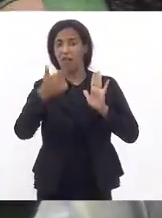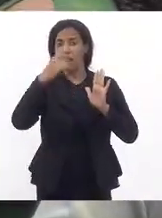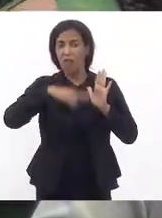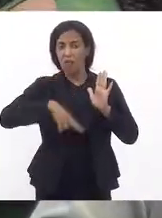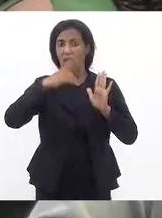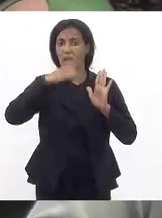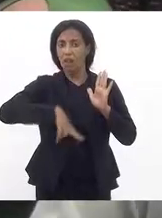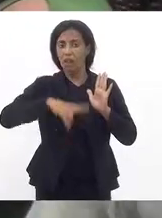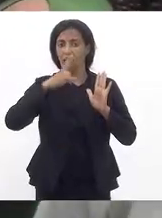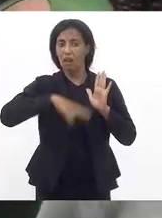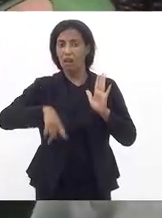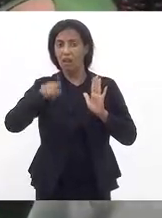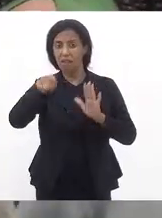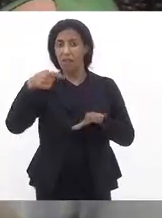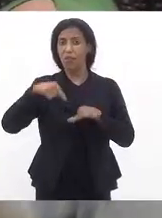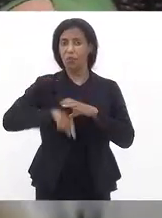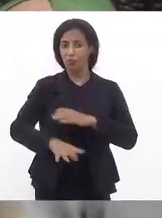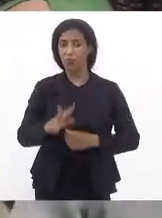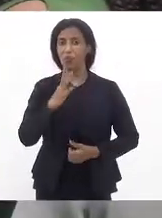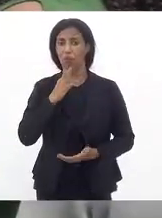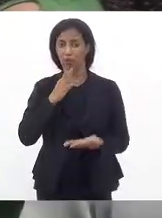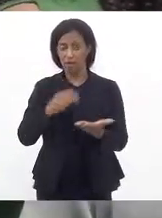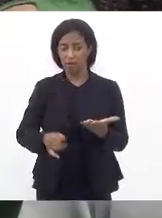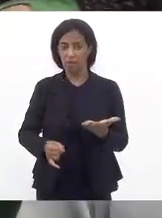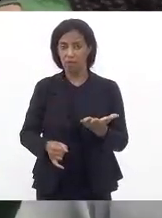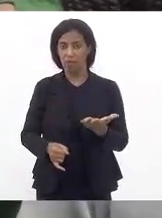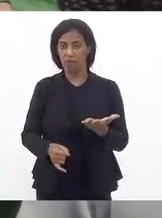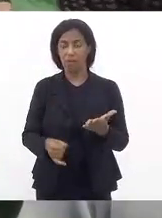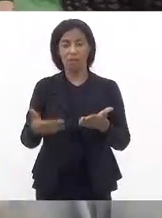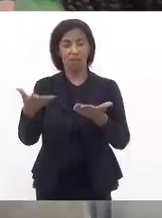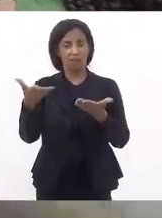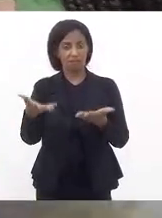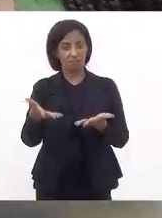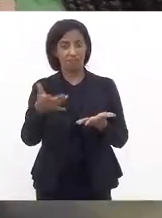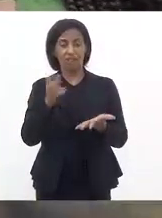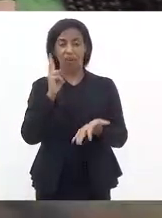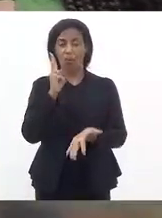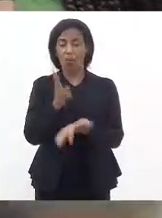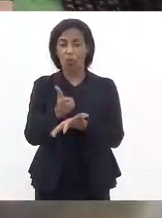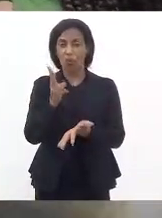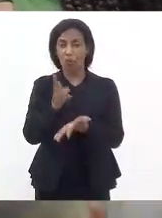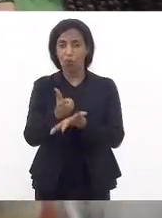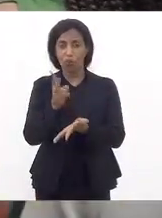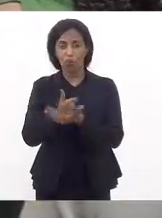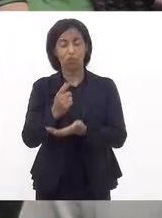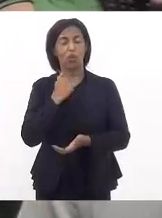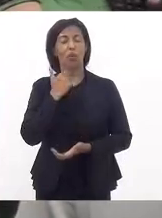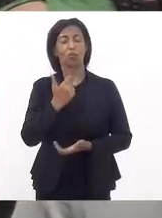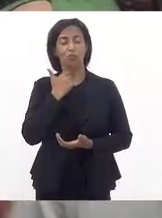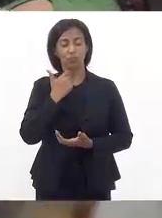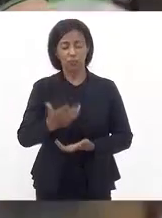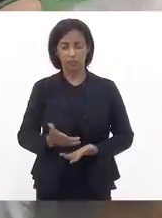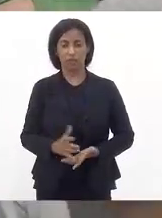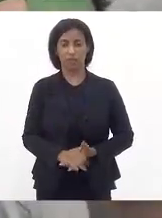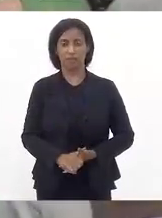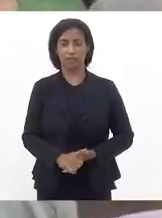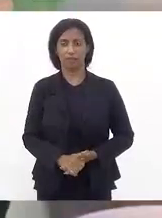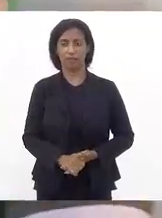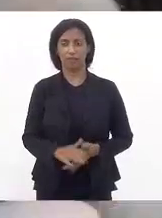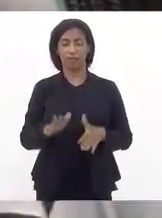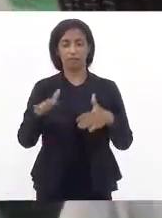vezes e ele é um profundo conhecedor Vai ficar na mesma dúvida bom